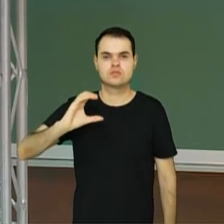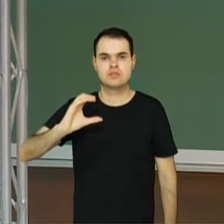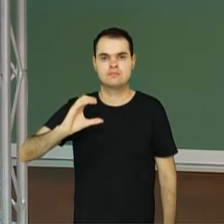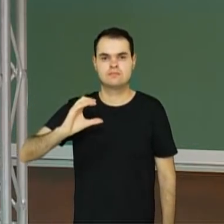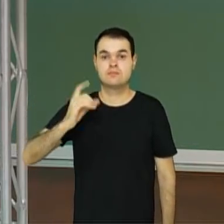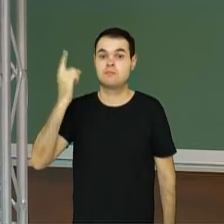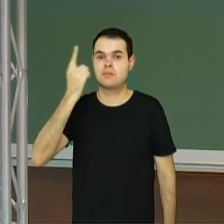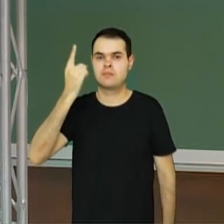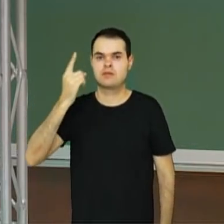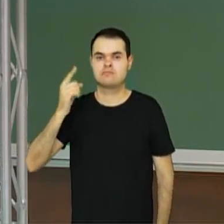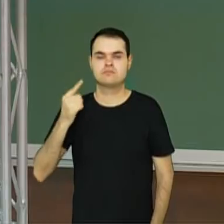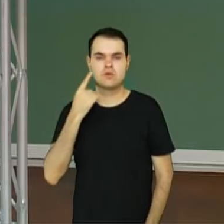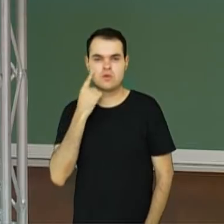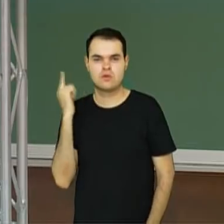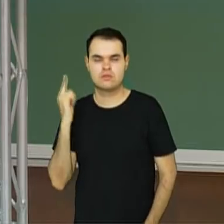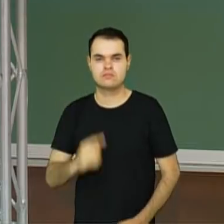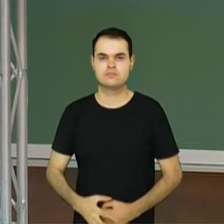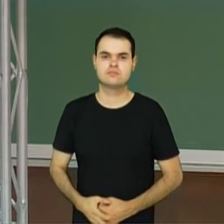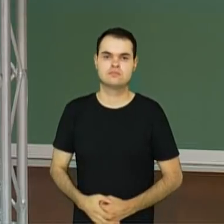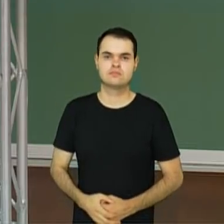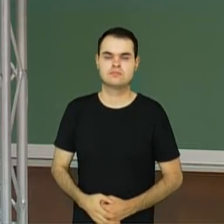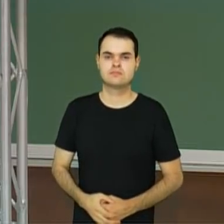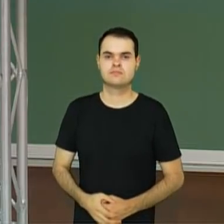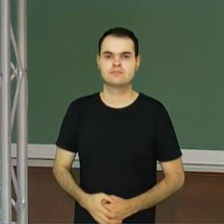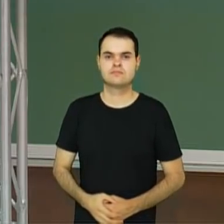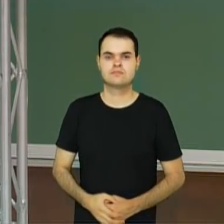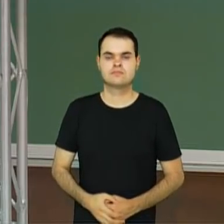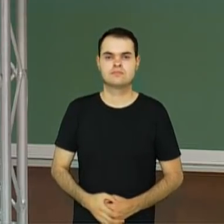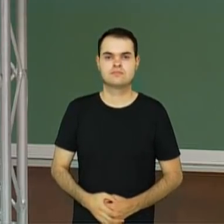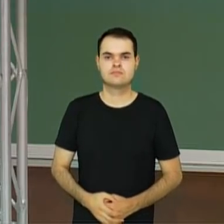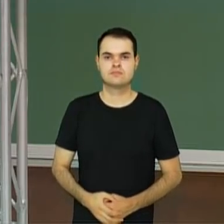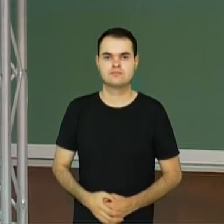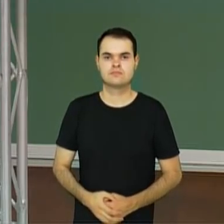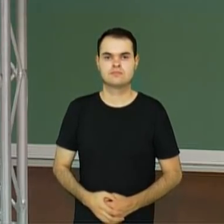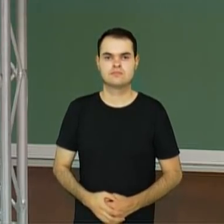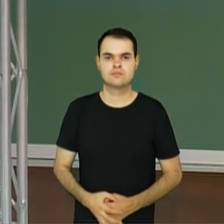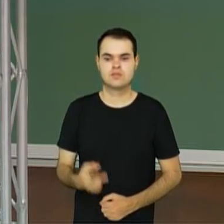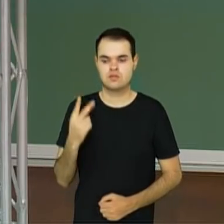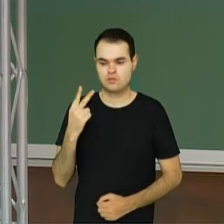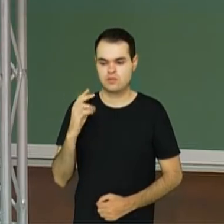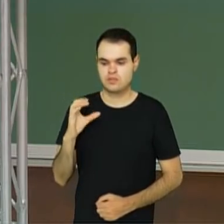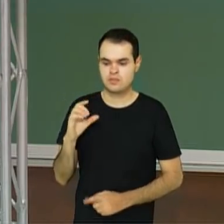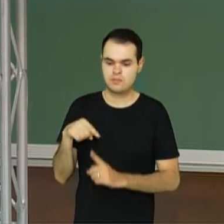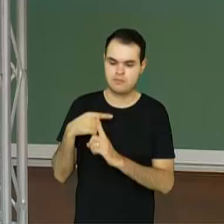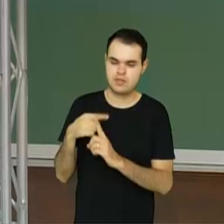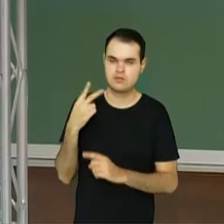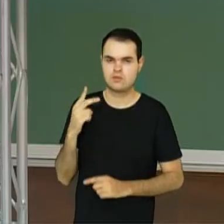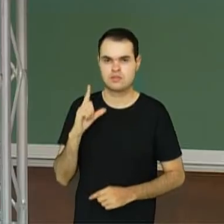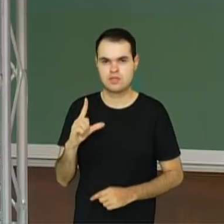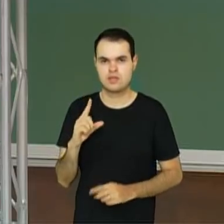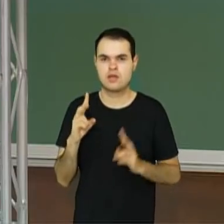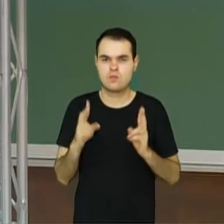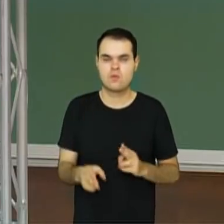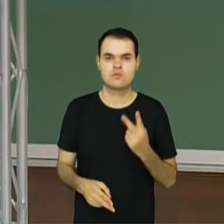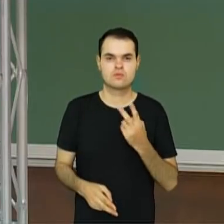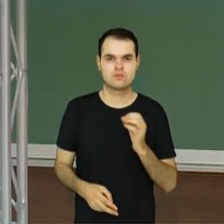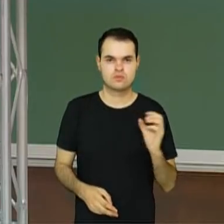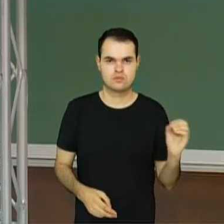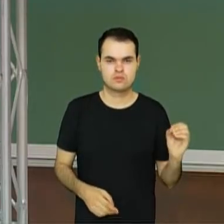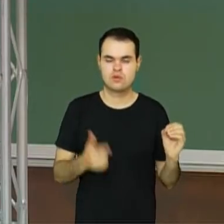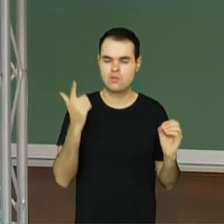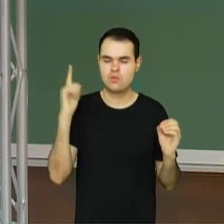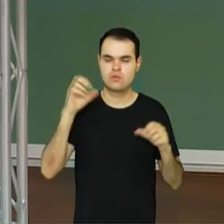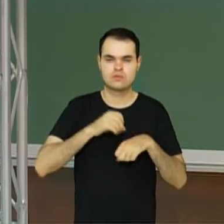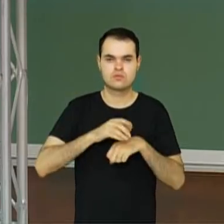primeira equação. Então vai ficar assim, ó. A primeira equação é 2C mais 2L igual a 200. Só que eu tenho uma outra